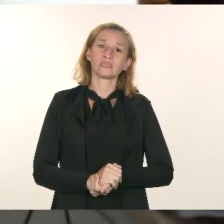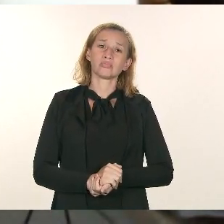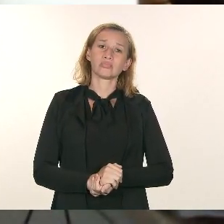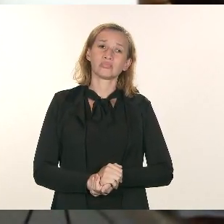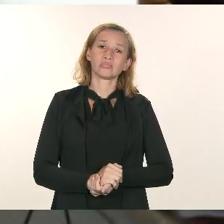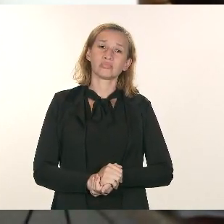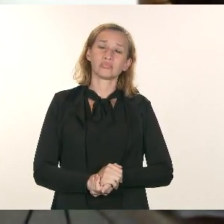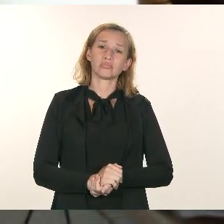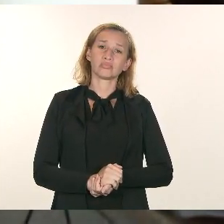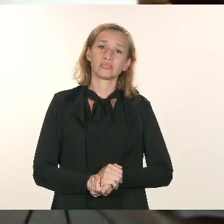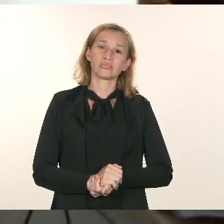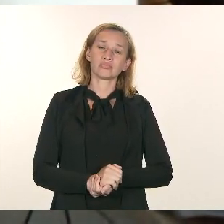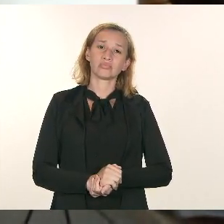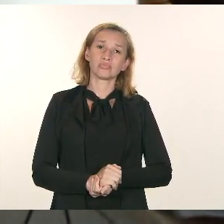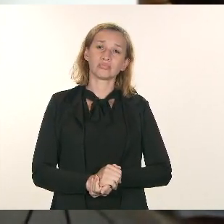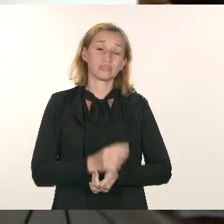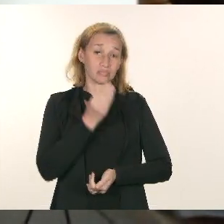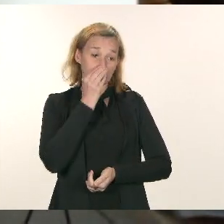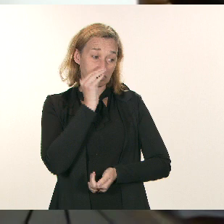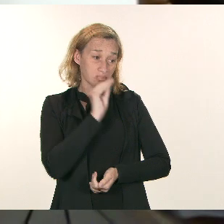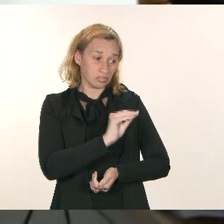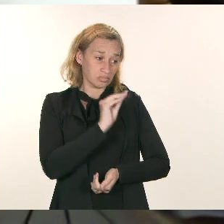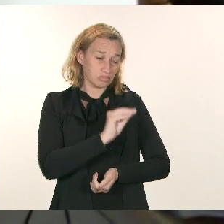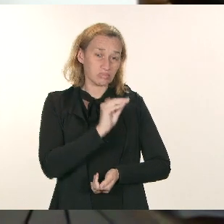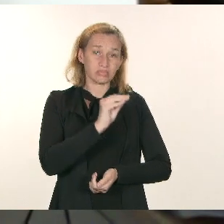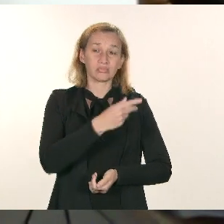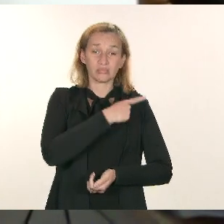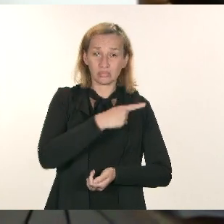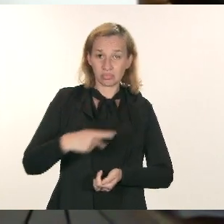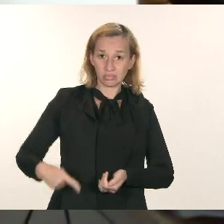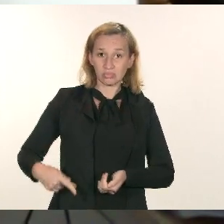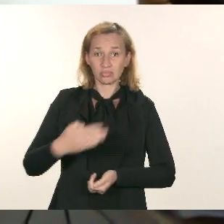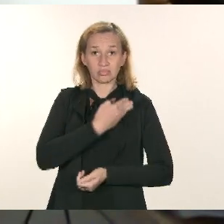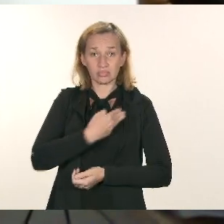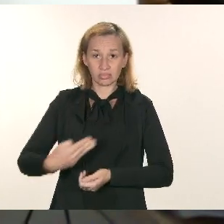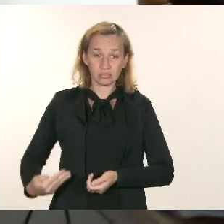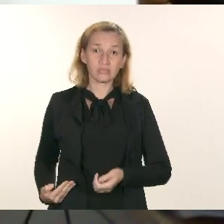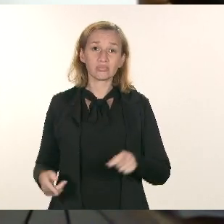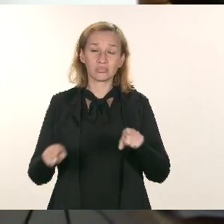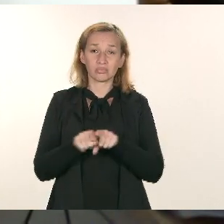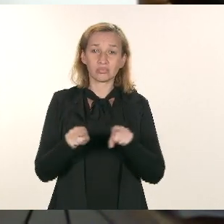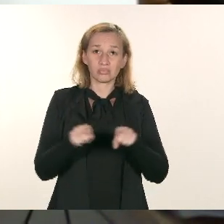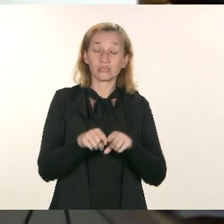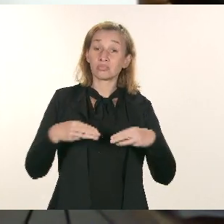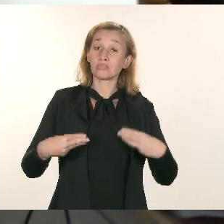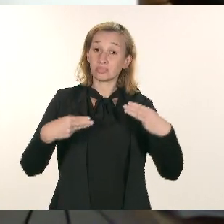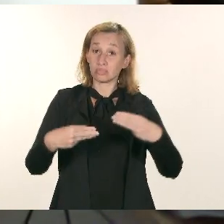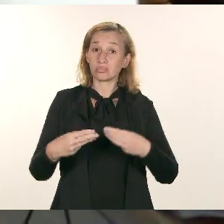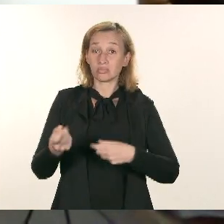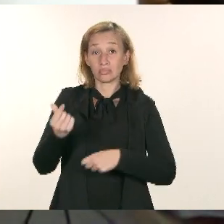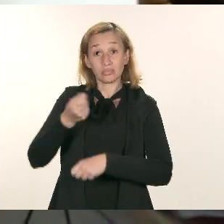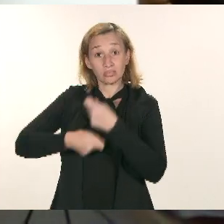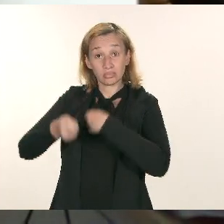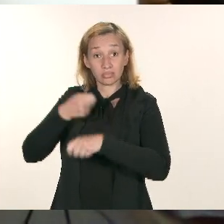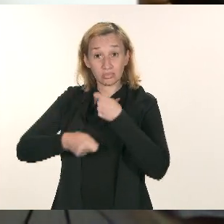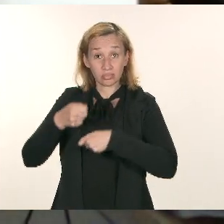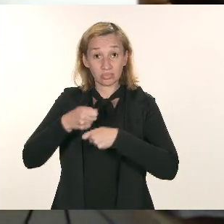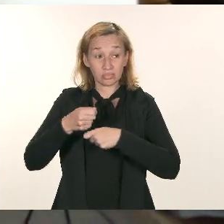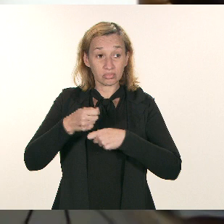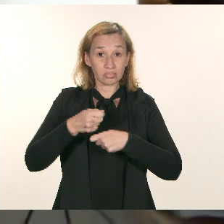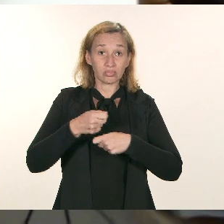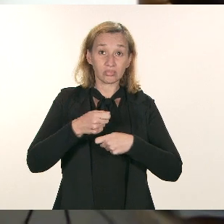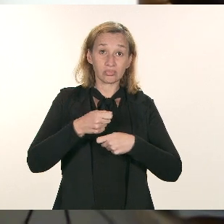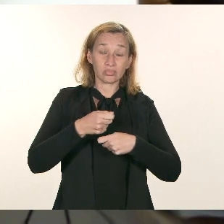negou o presidente da República e o ministro da Economia que a recuperação econômica do